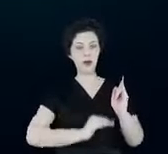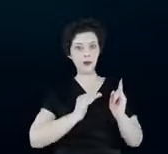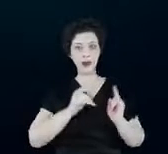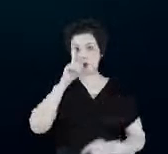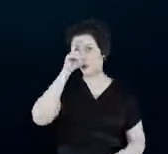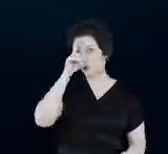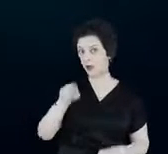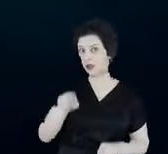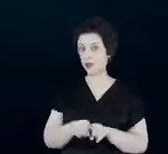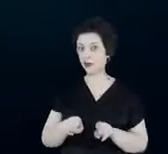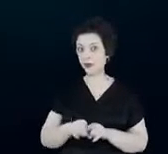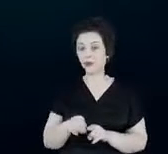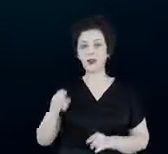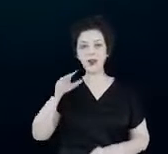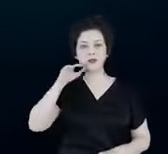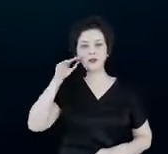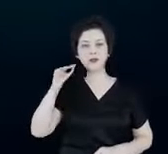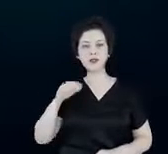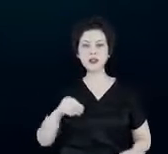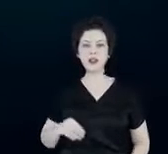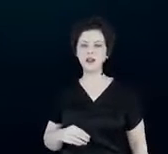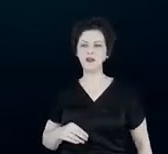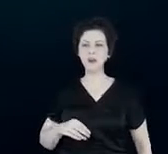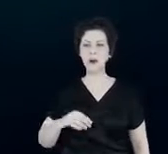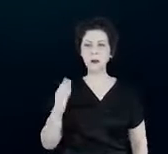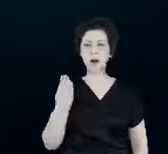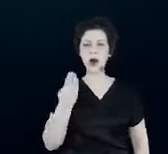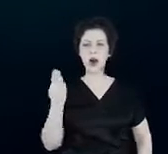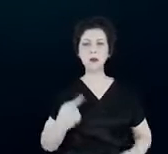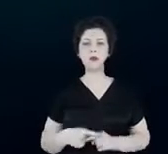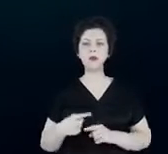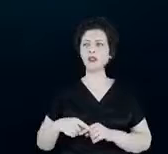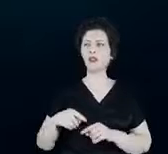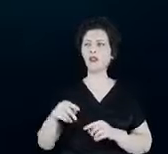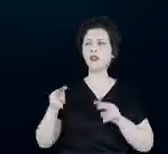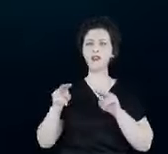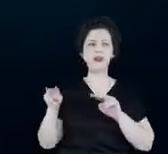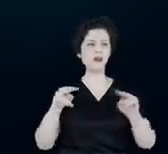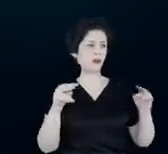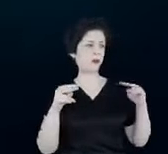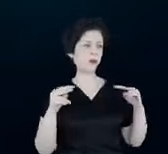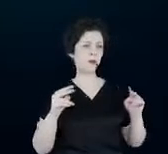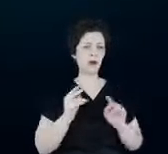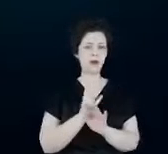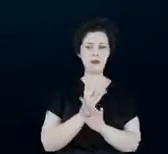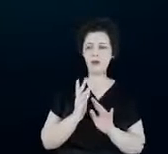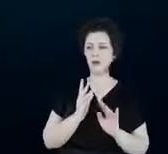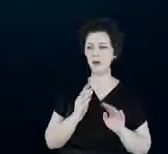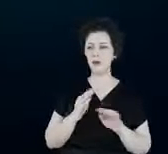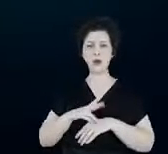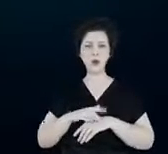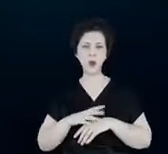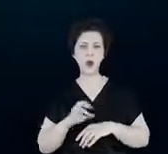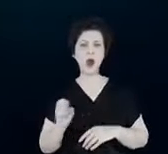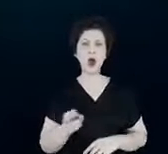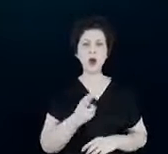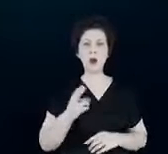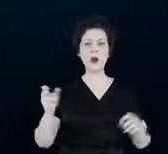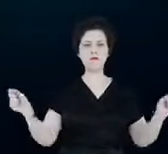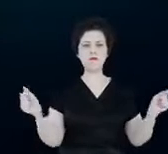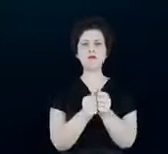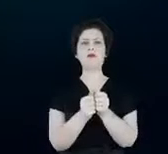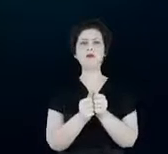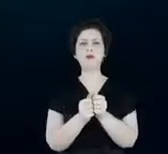percebeu que há os funcionários ficavam mal porque ele final do dia era o dia intervém gente vem do gente doente né ou as pessoas fechando a janela